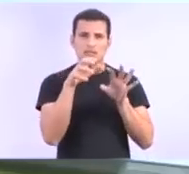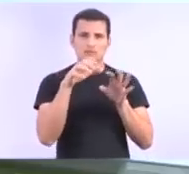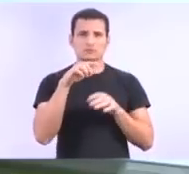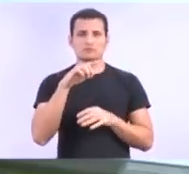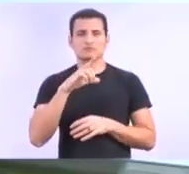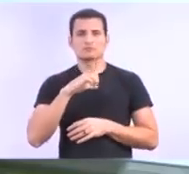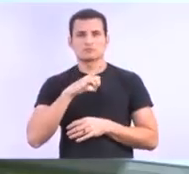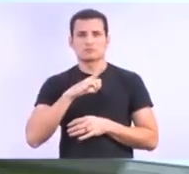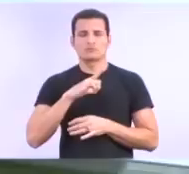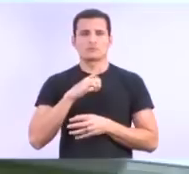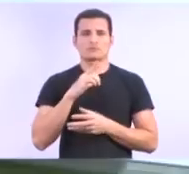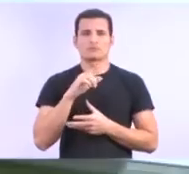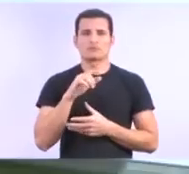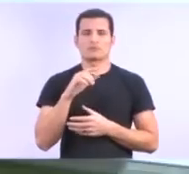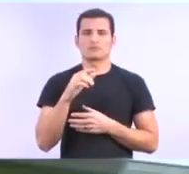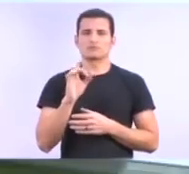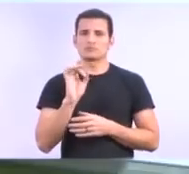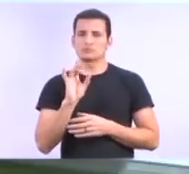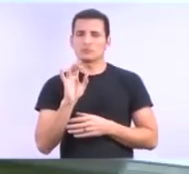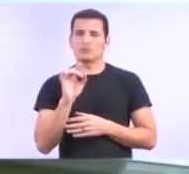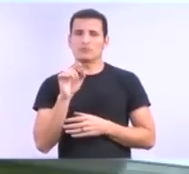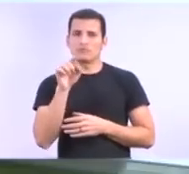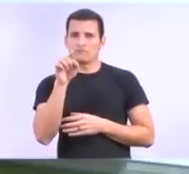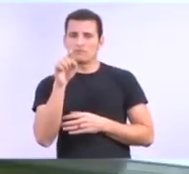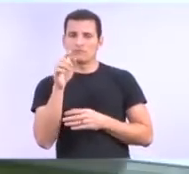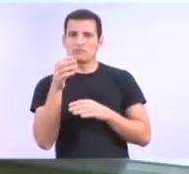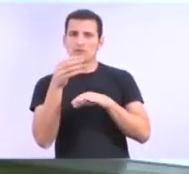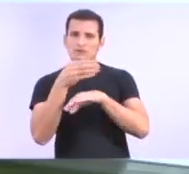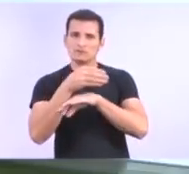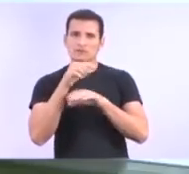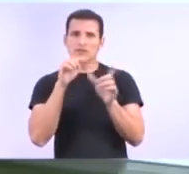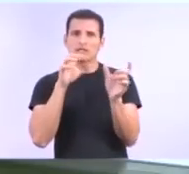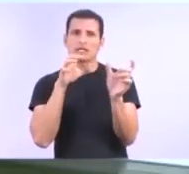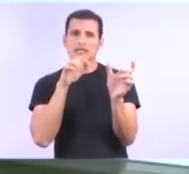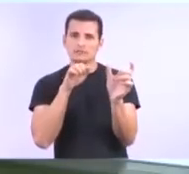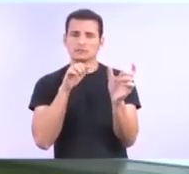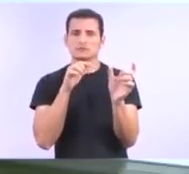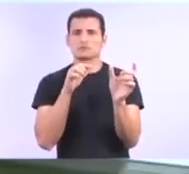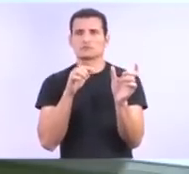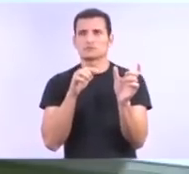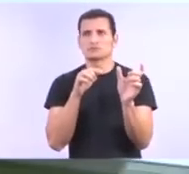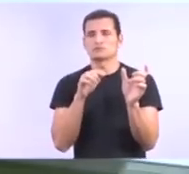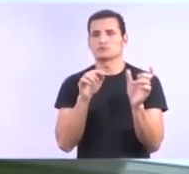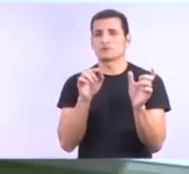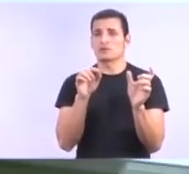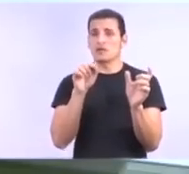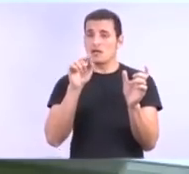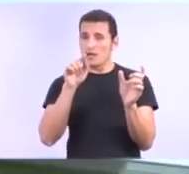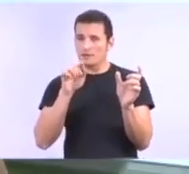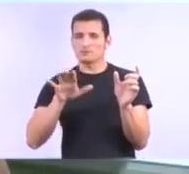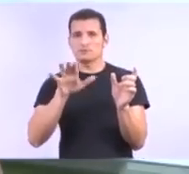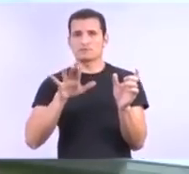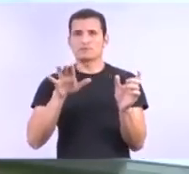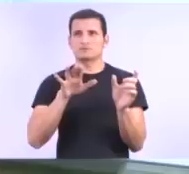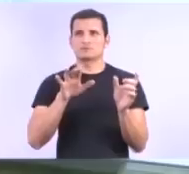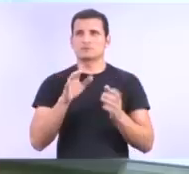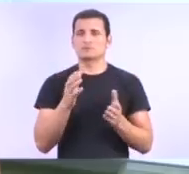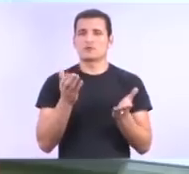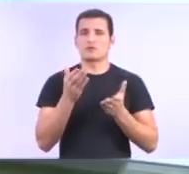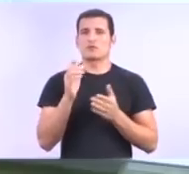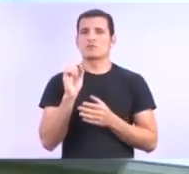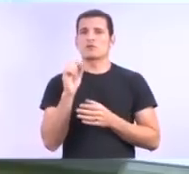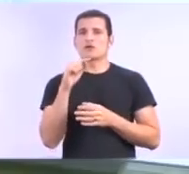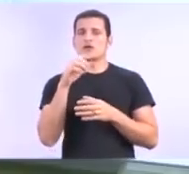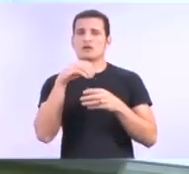comportamentos, mas eu só estou deixando você acessar essas características de comportamento. Essa aqui é a interface. Agora, o que está definido lá